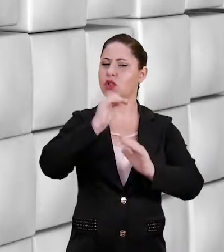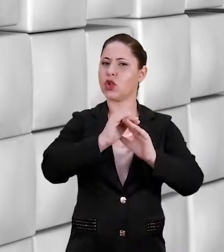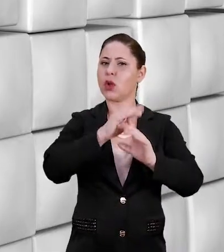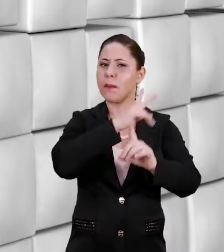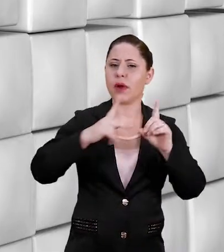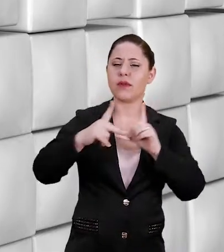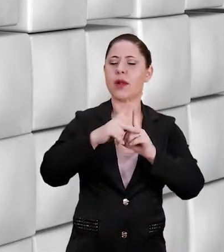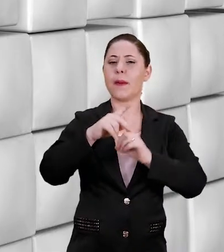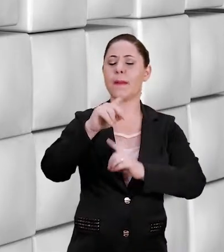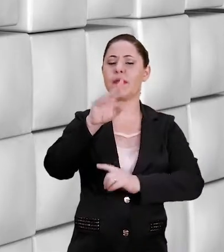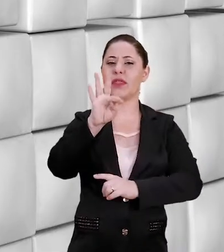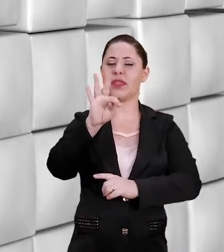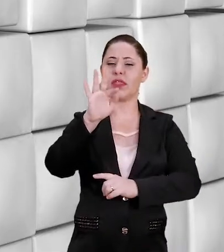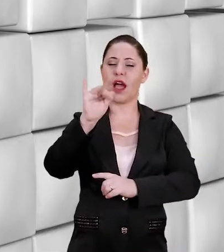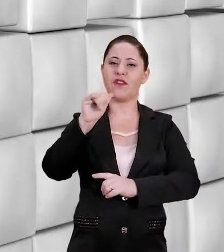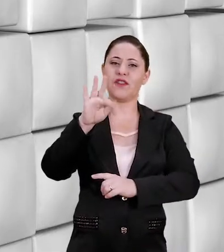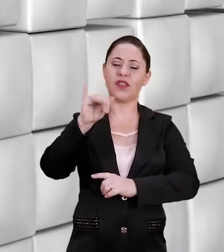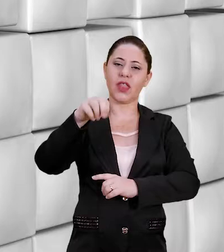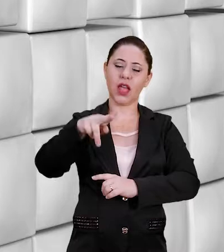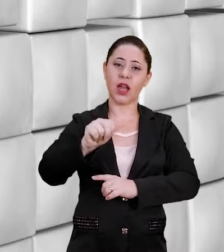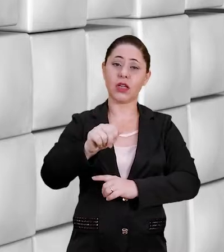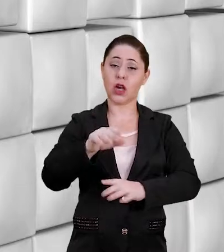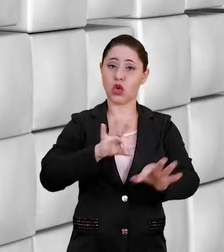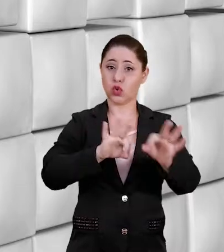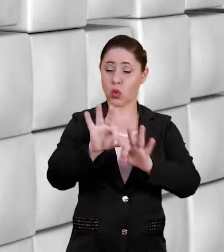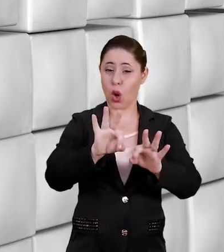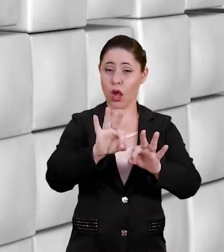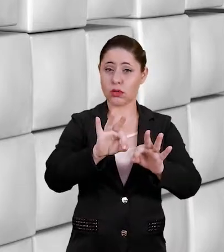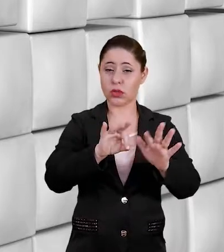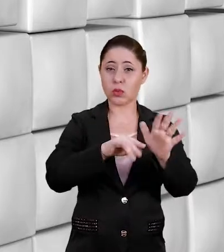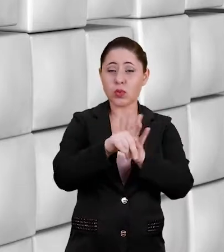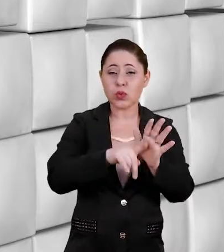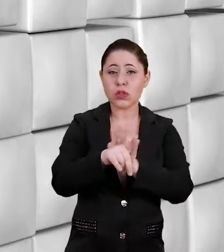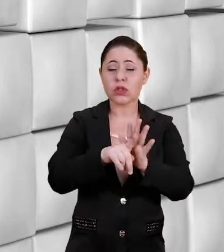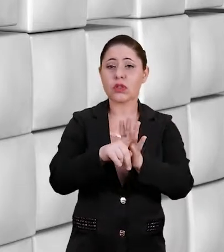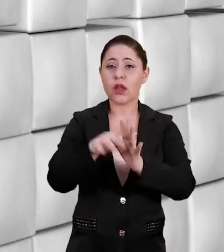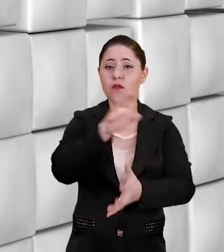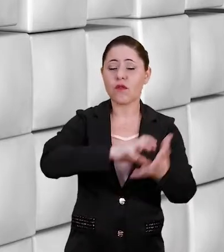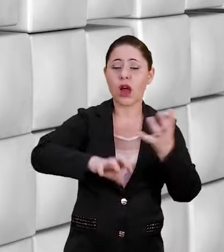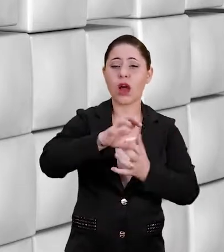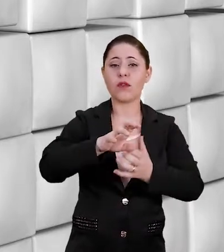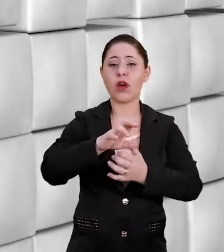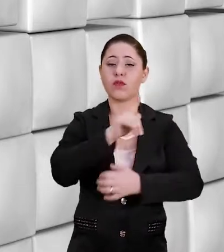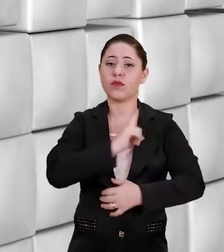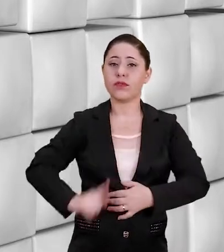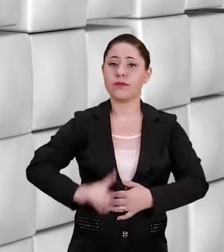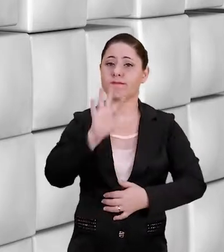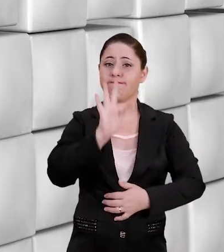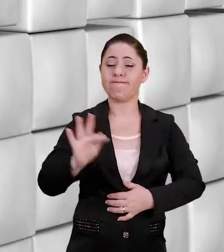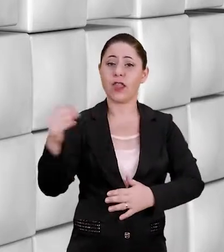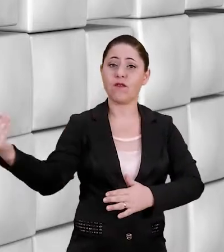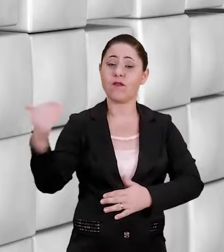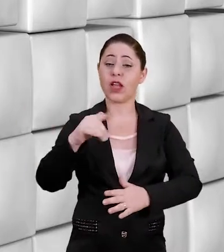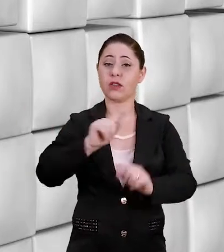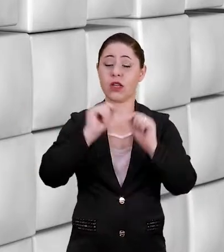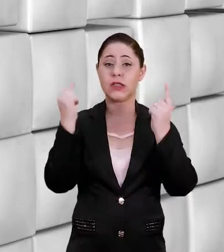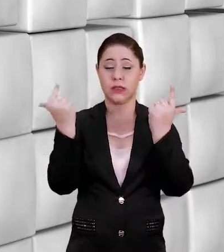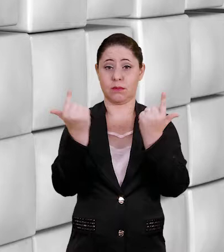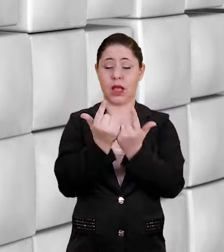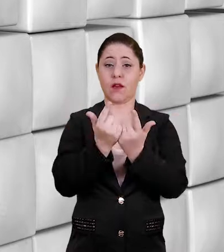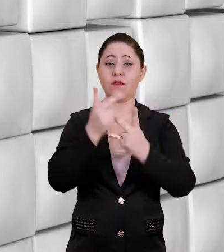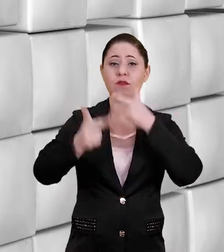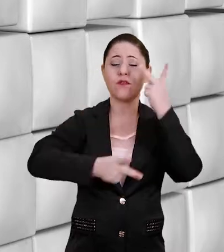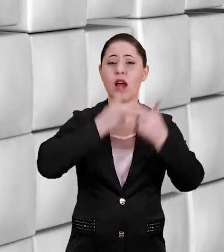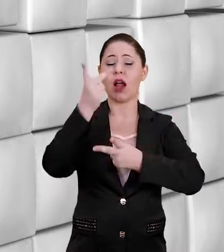especialista em previdência, Paulo Tafner, que auxiliou na elaboração da reforma promovida pelo governo federal, veio até a